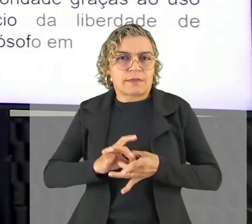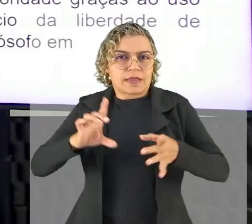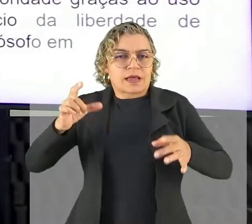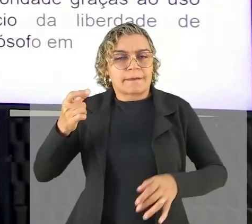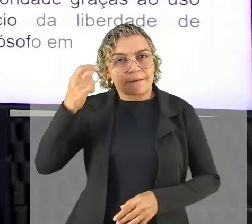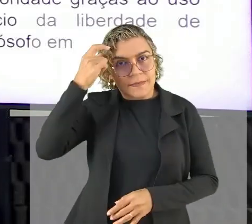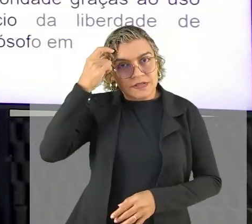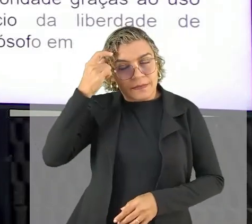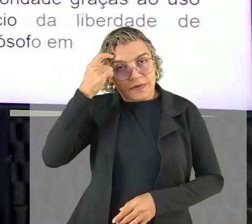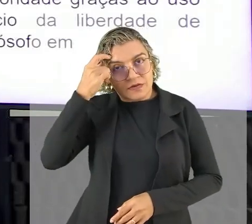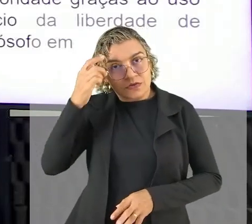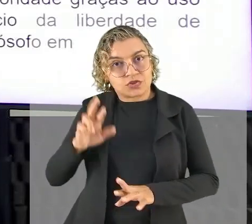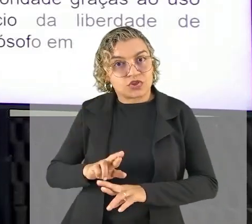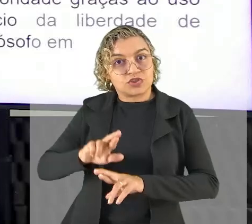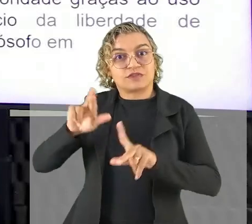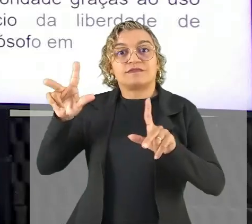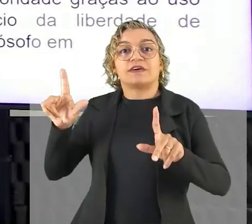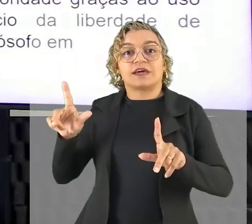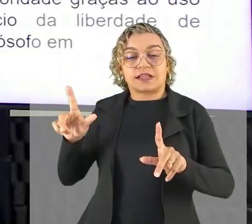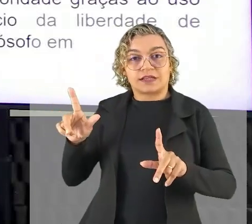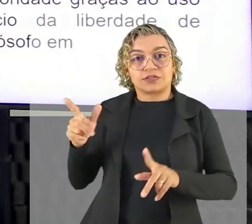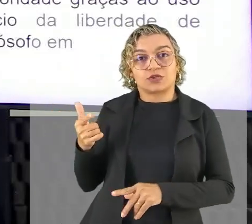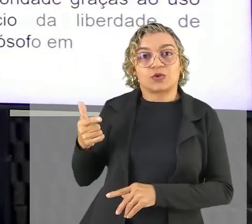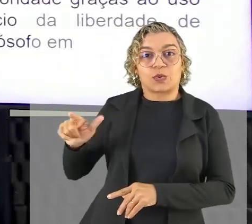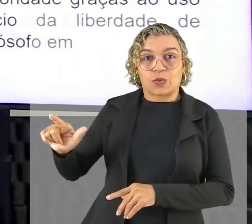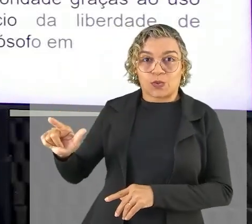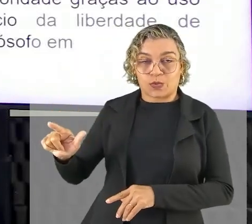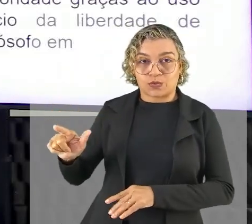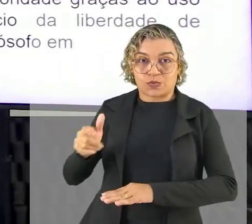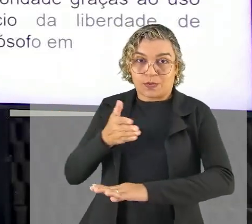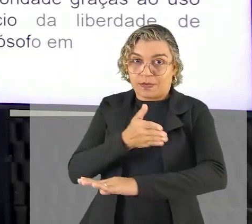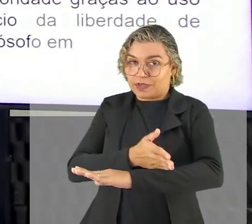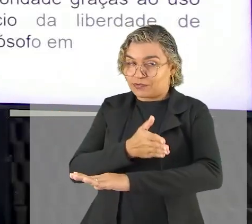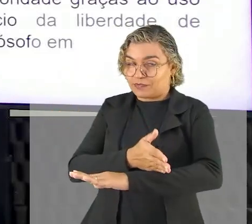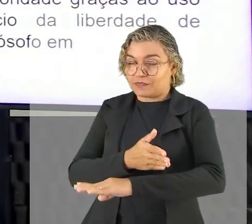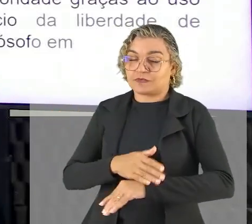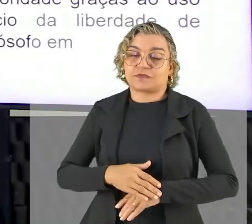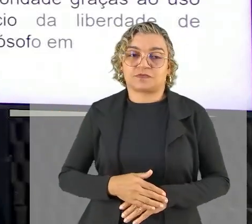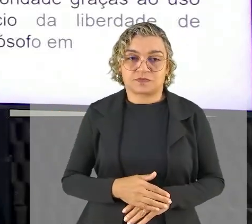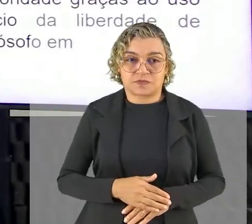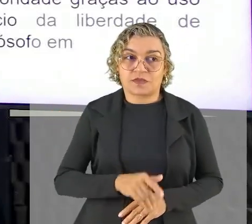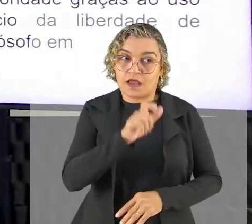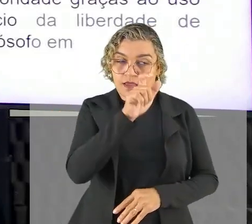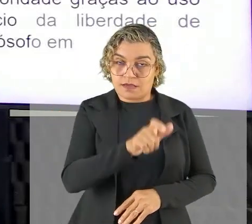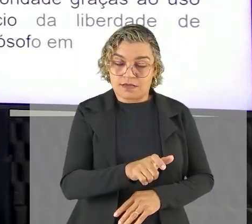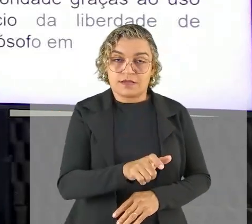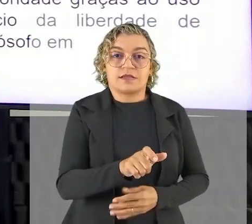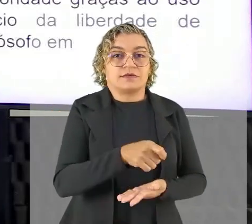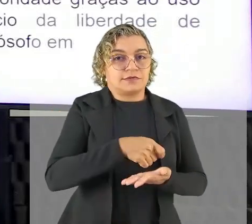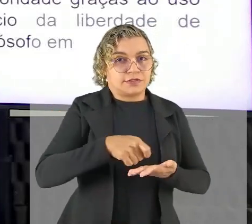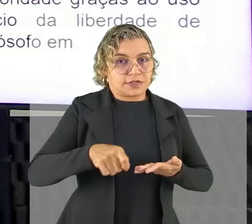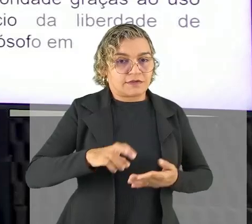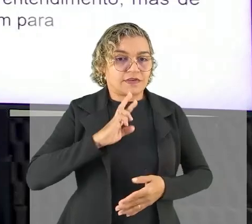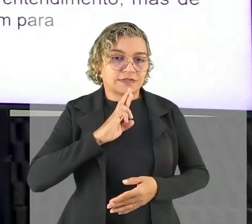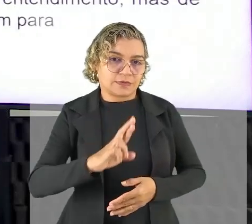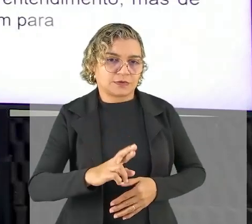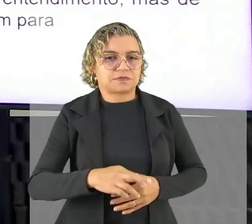contrário, né, daquele clericalismo do período medieval. Escreve o filósofo em sua resposta o